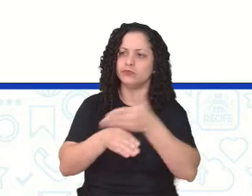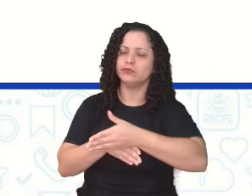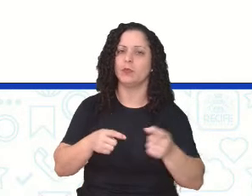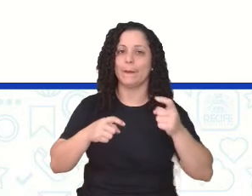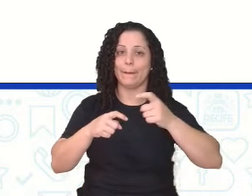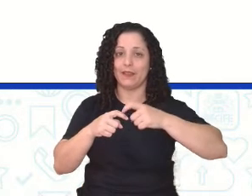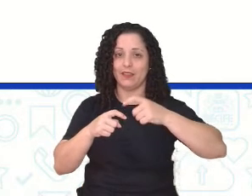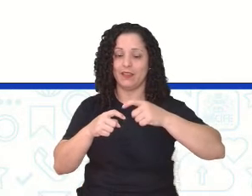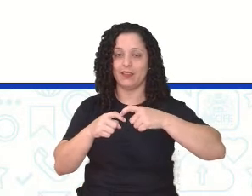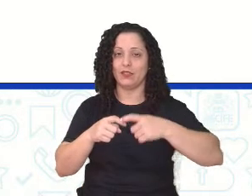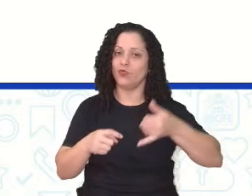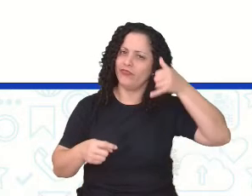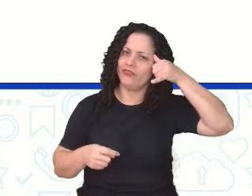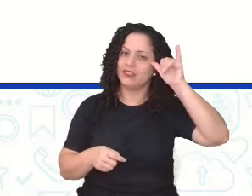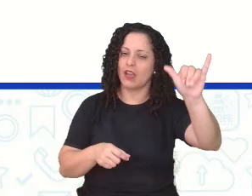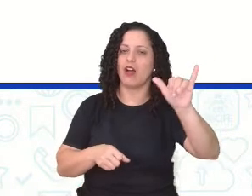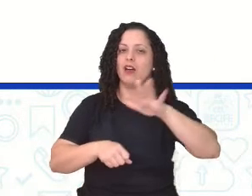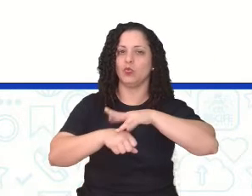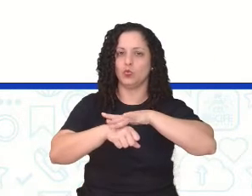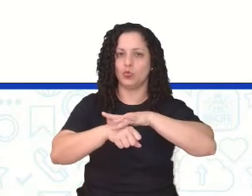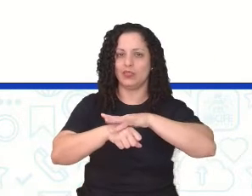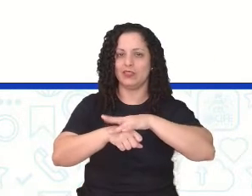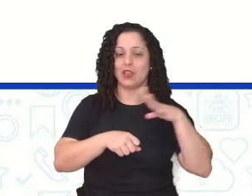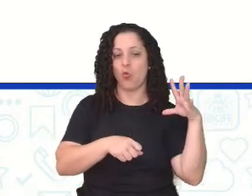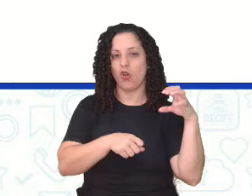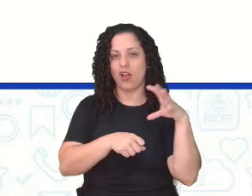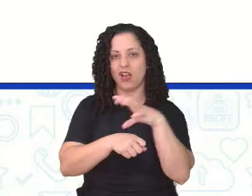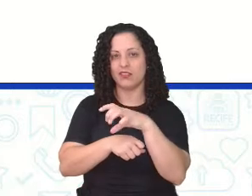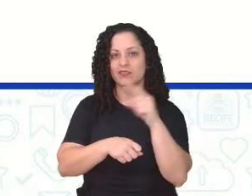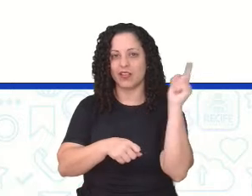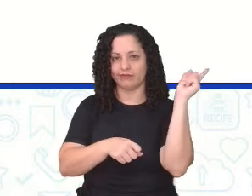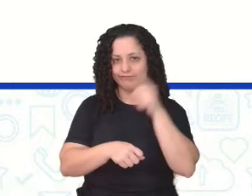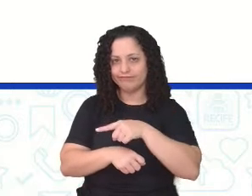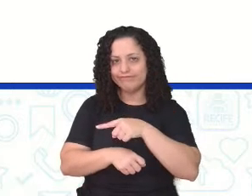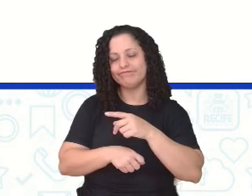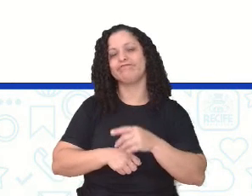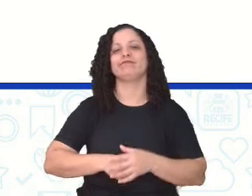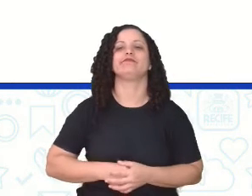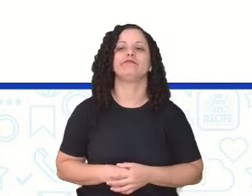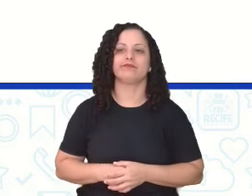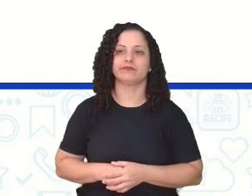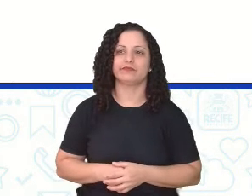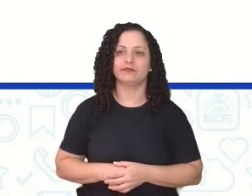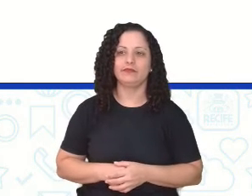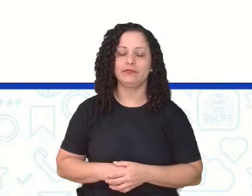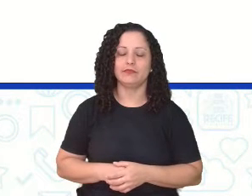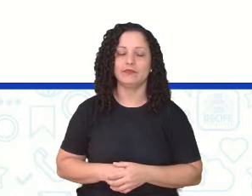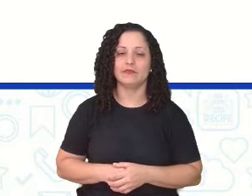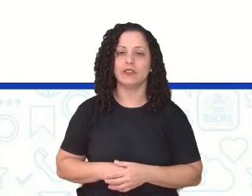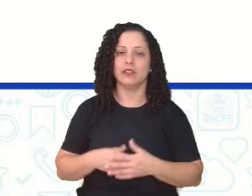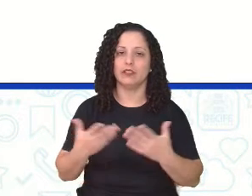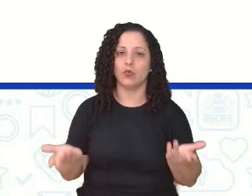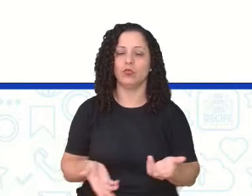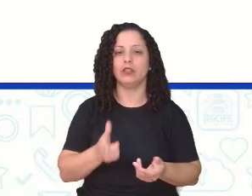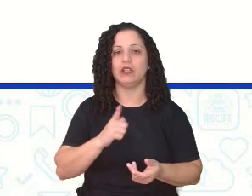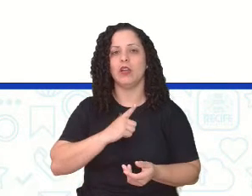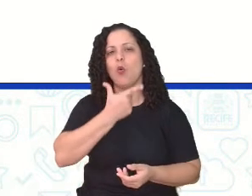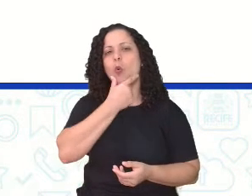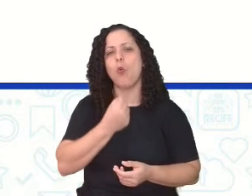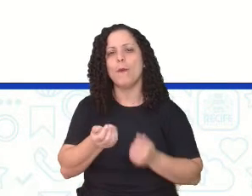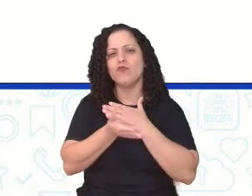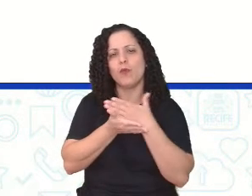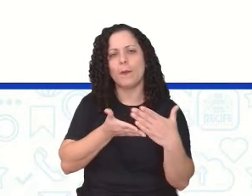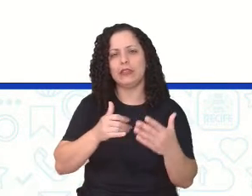médico, do combate realmente para evitar o câncer de próstata. Então, chegam acometem homens a partir dos